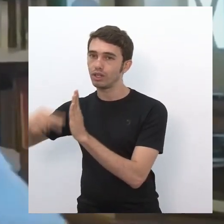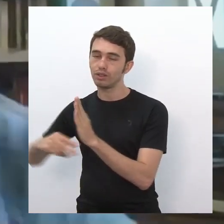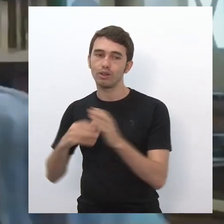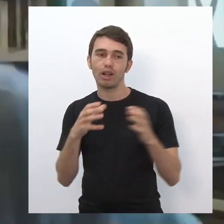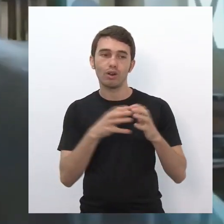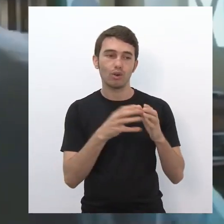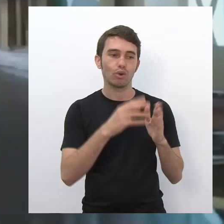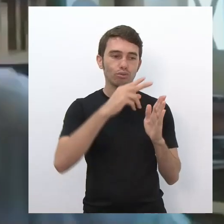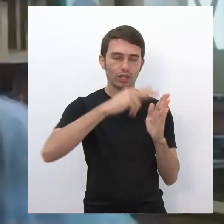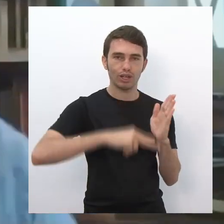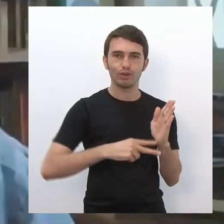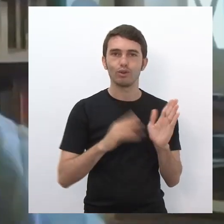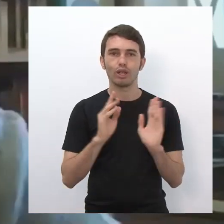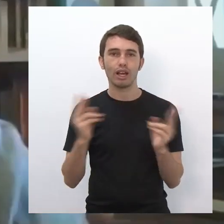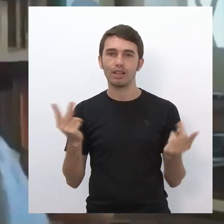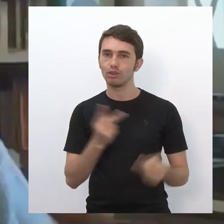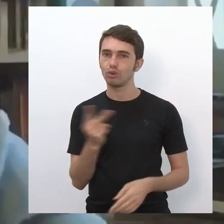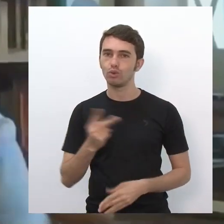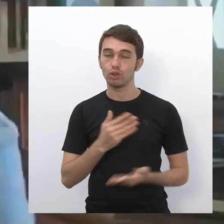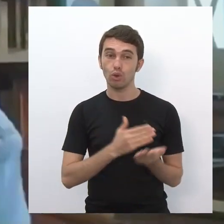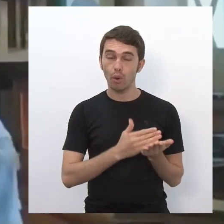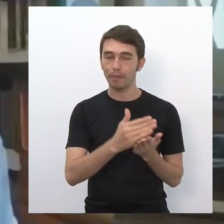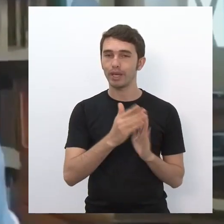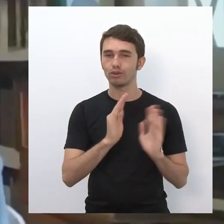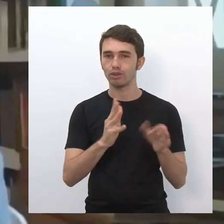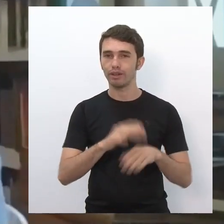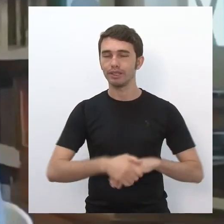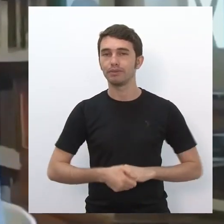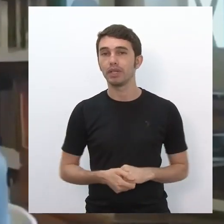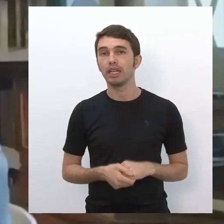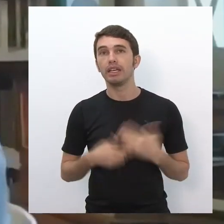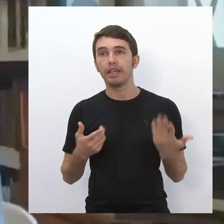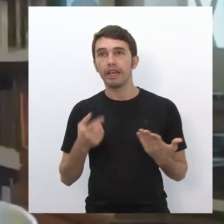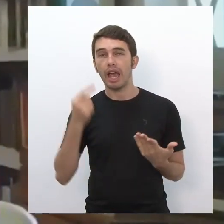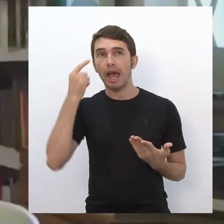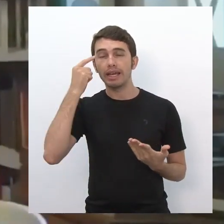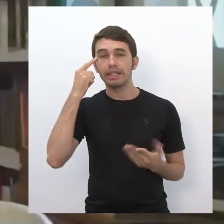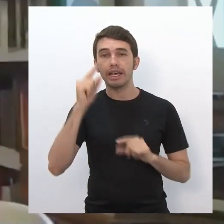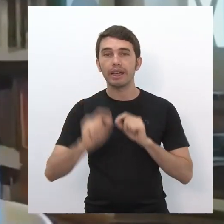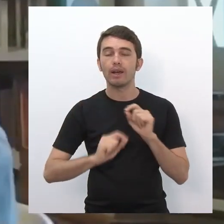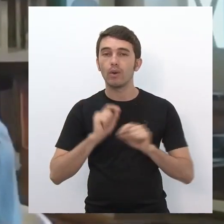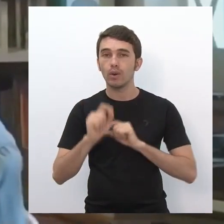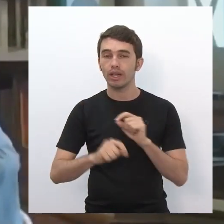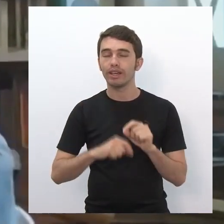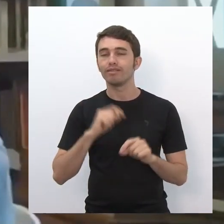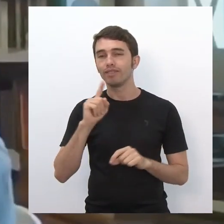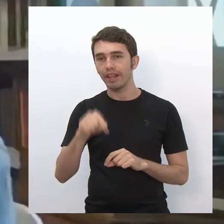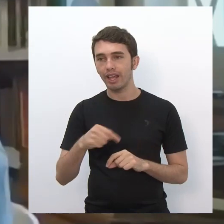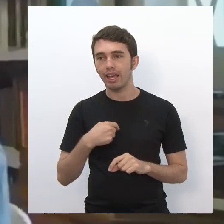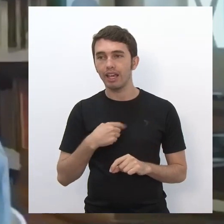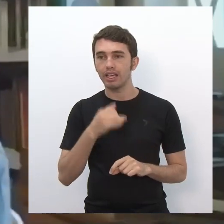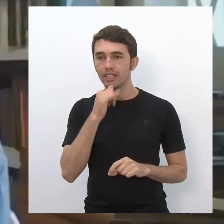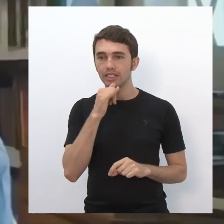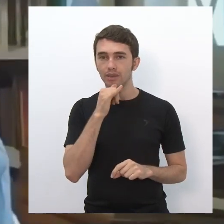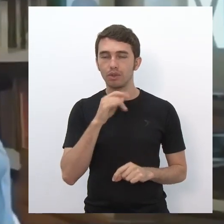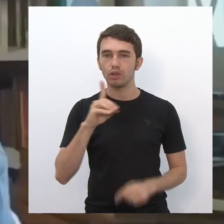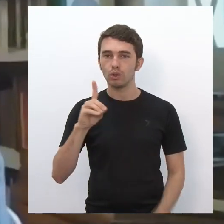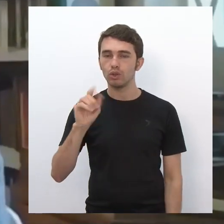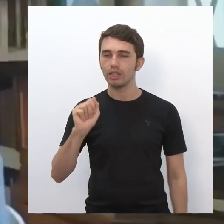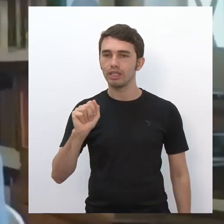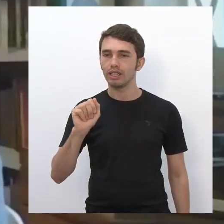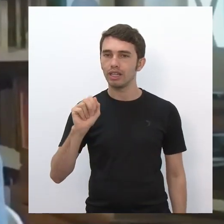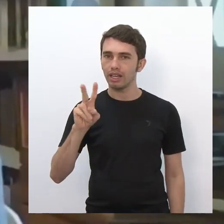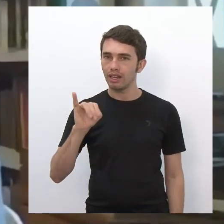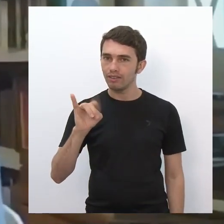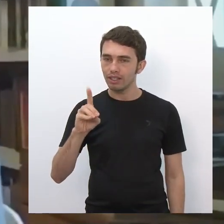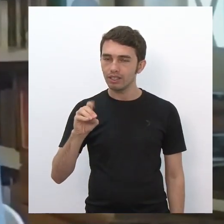E a ideia dos clubes de leitura corresponde um pouco àquela ideia que eu falei do David Lanks, né? Porque o clube